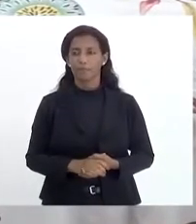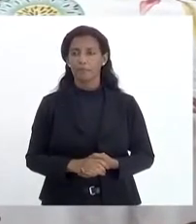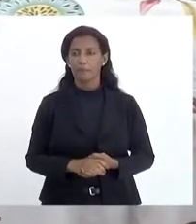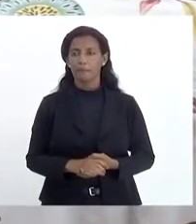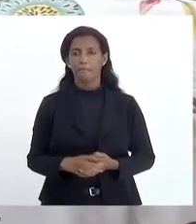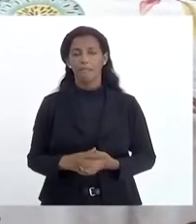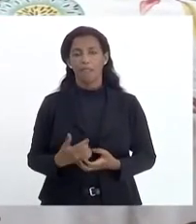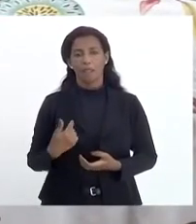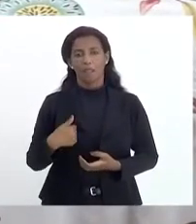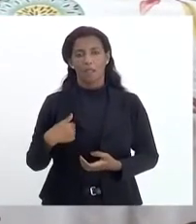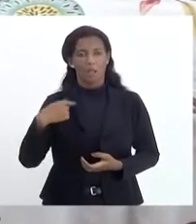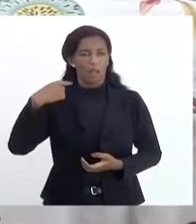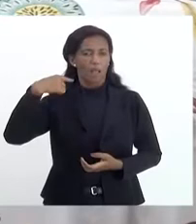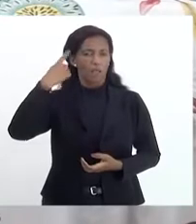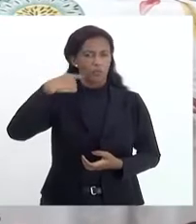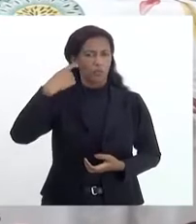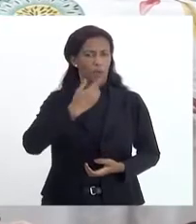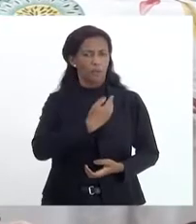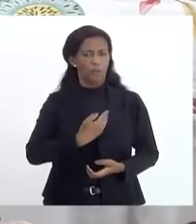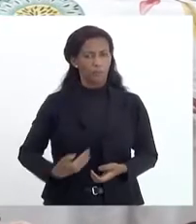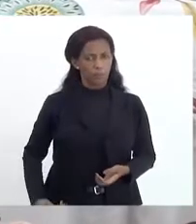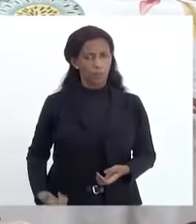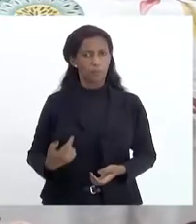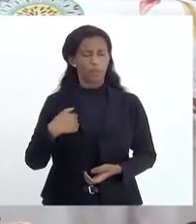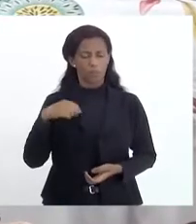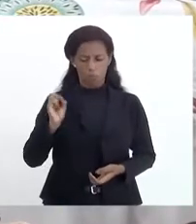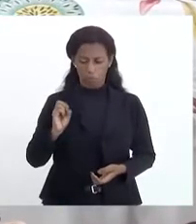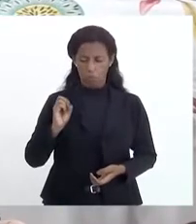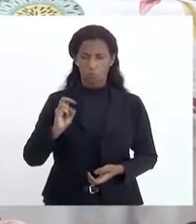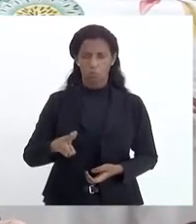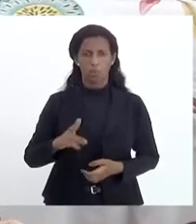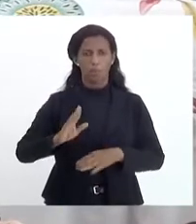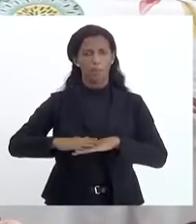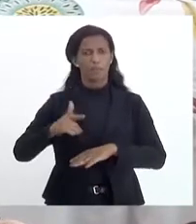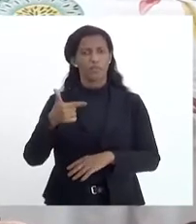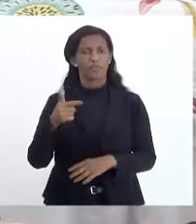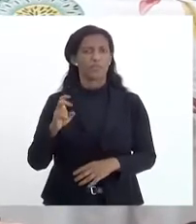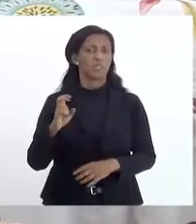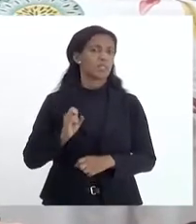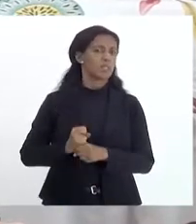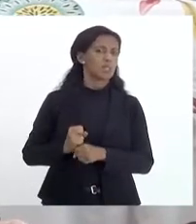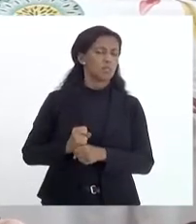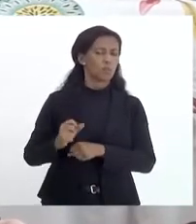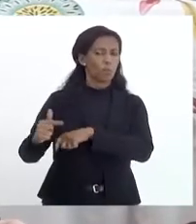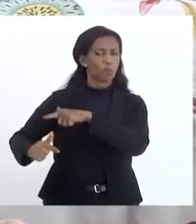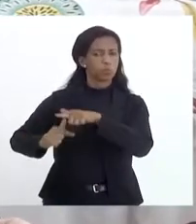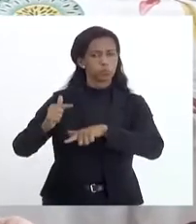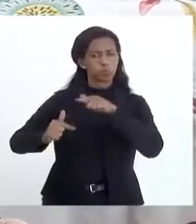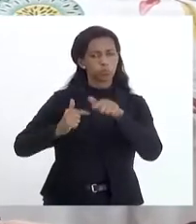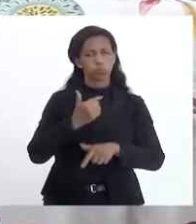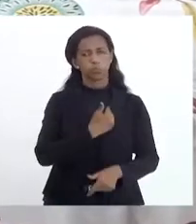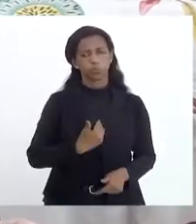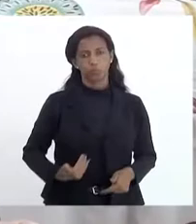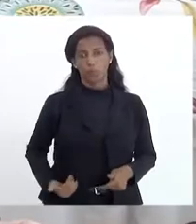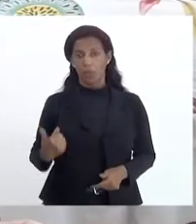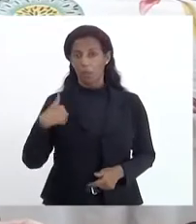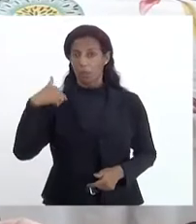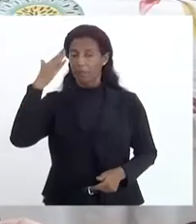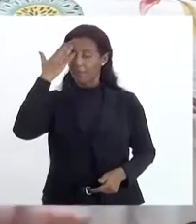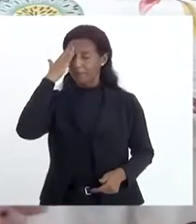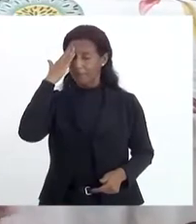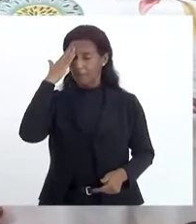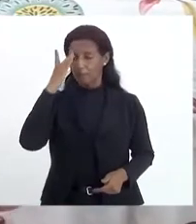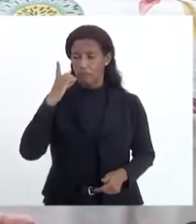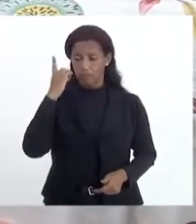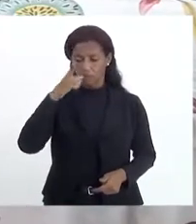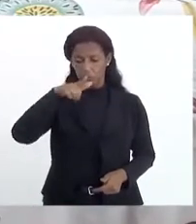advogada pública que sou, assim como com mais de 25 anos de serviço público, Mink, eu entendo, deputado